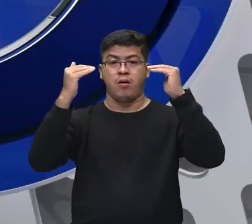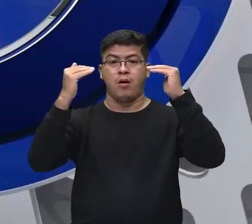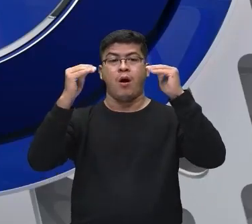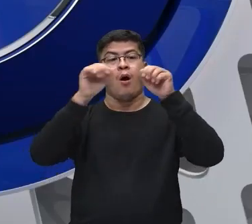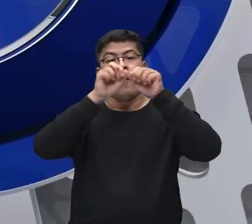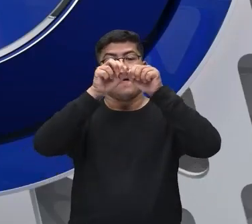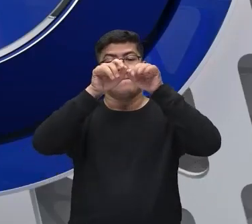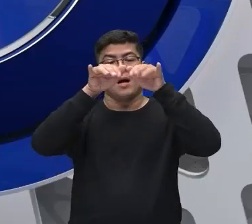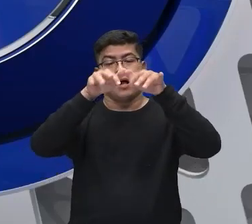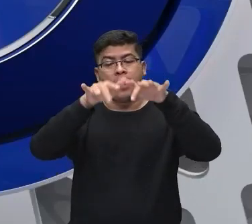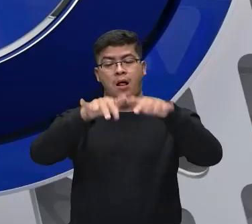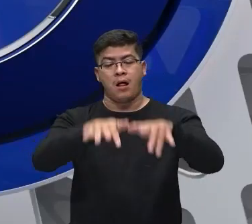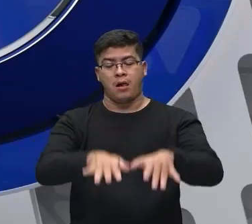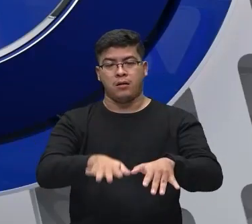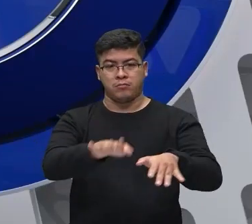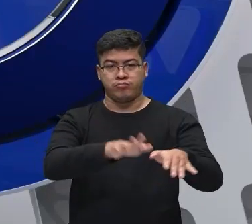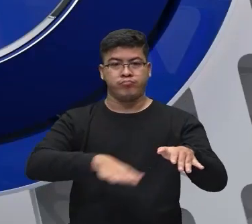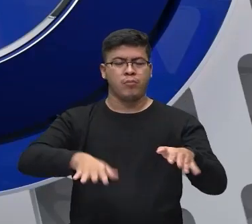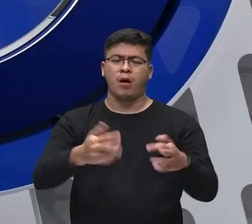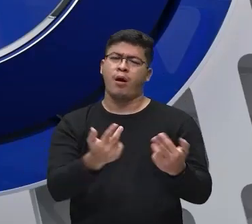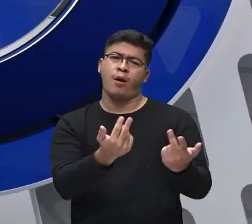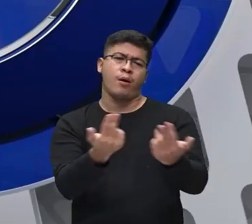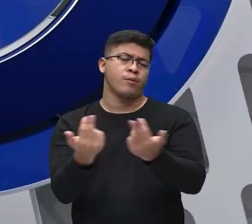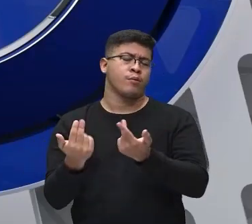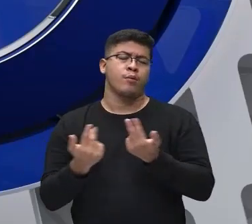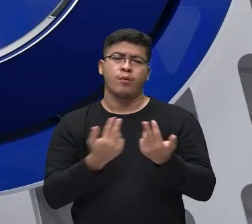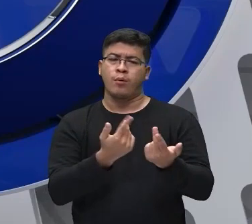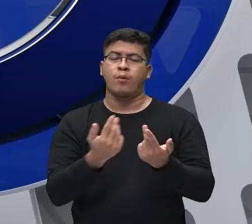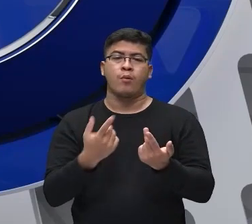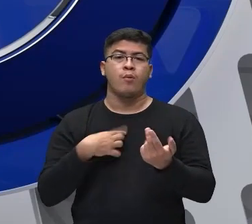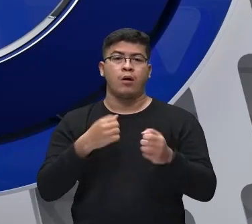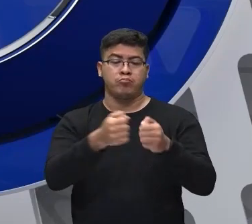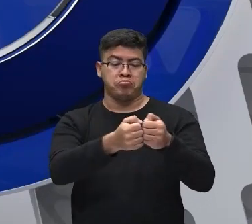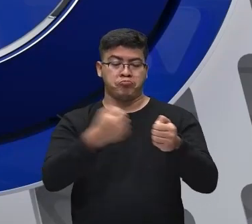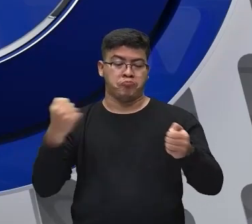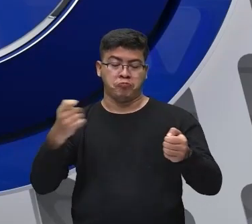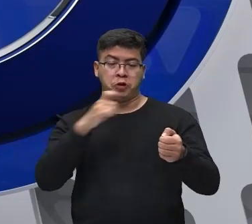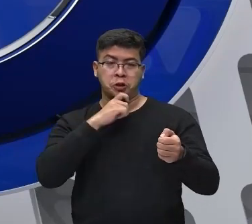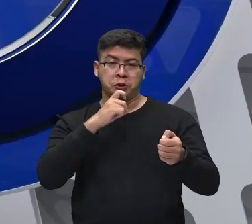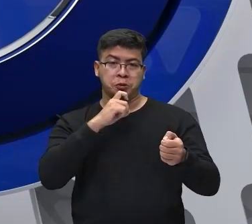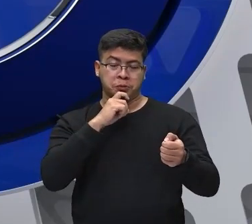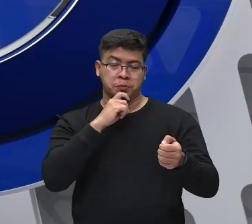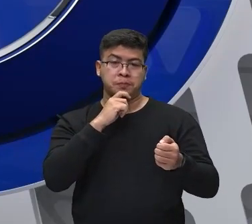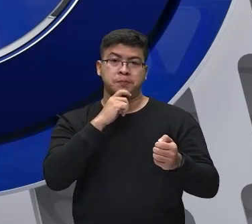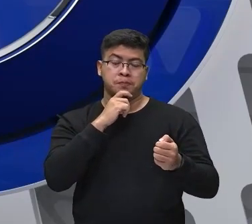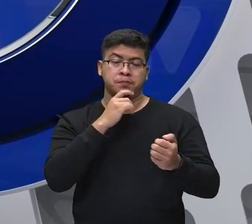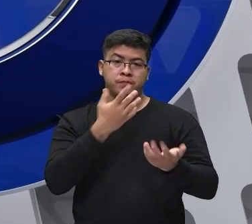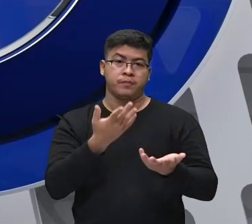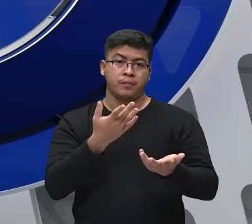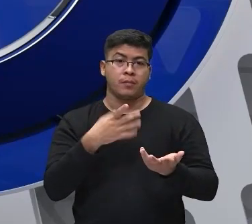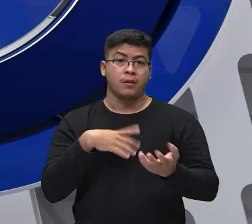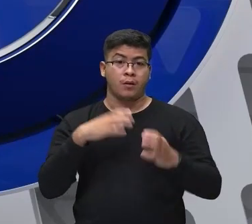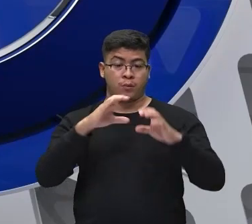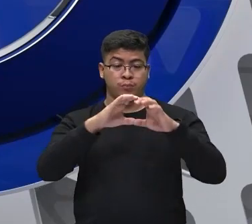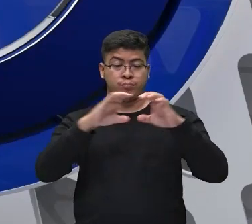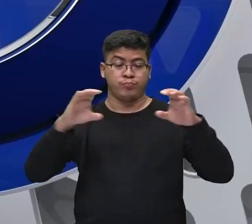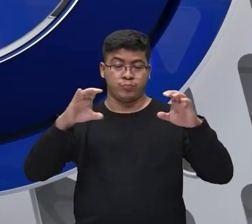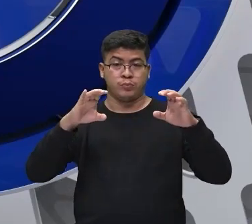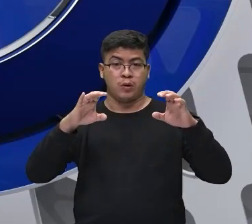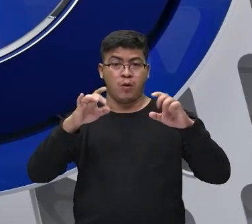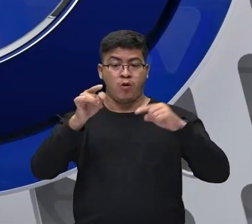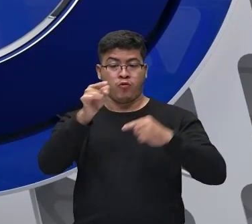mesmo pensamento da geladeira, né? O congelador, ele é a parte mais gelada da geladeira e